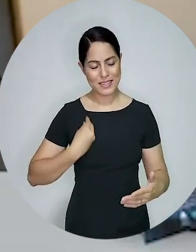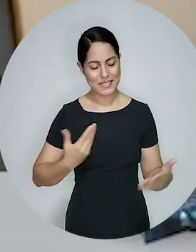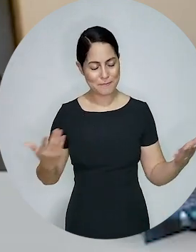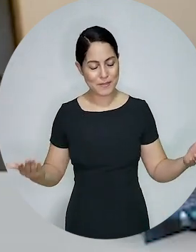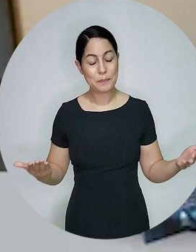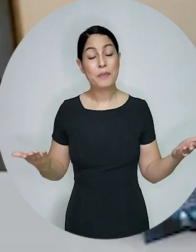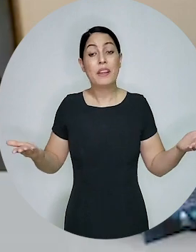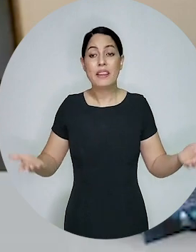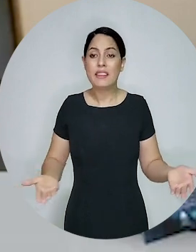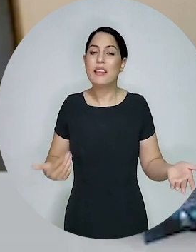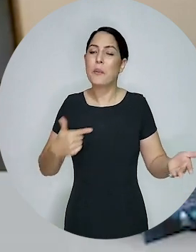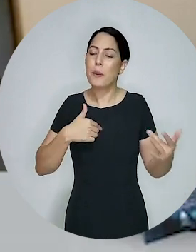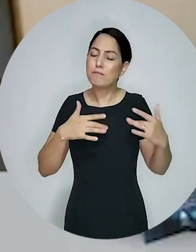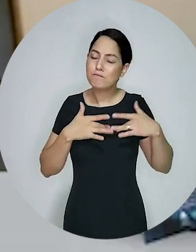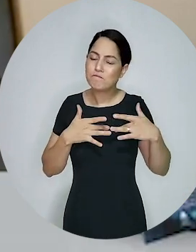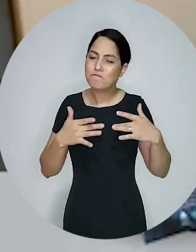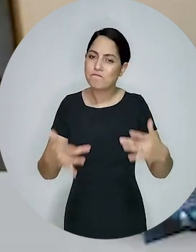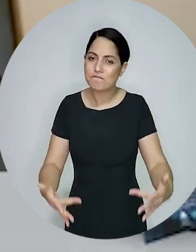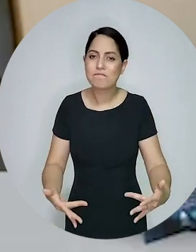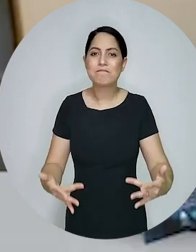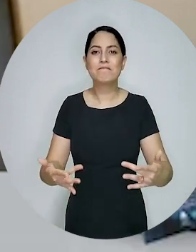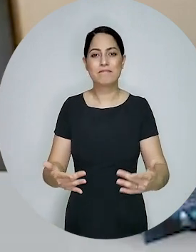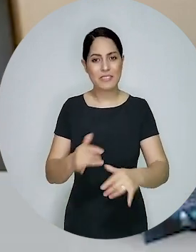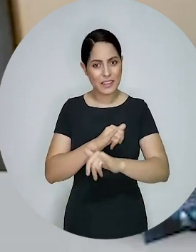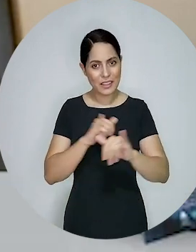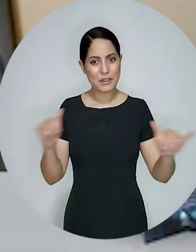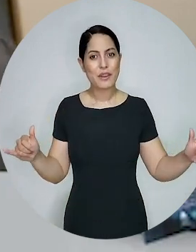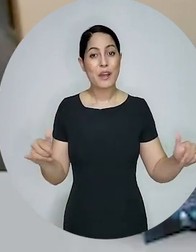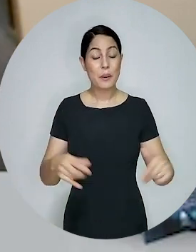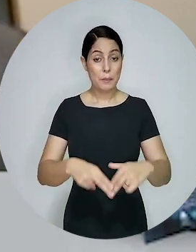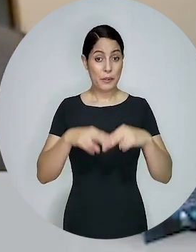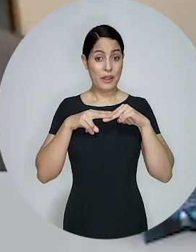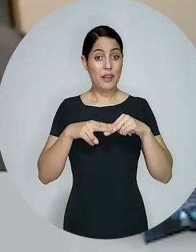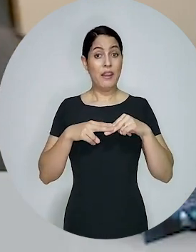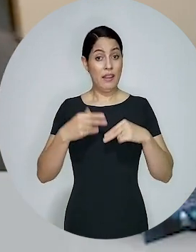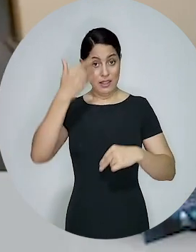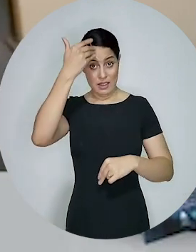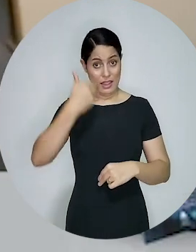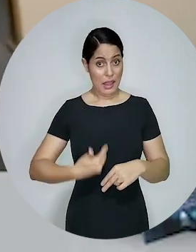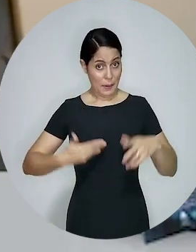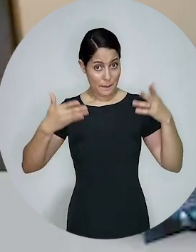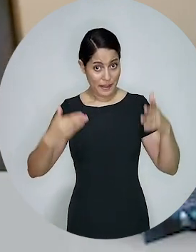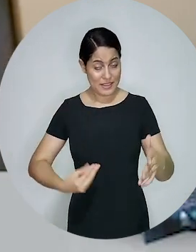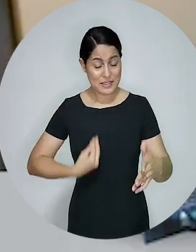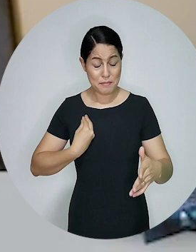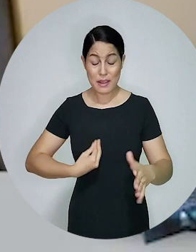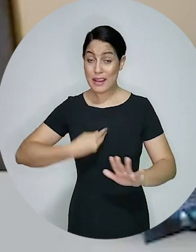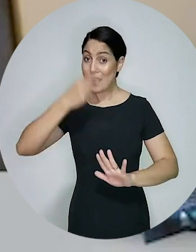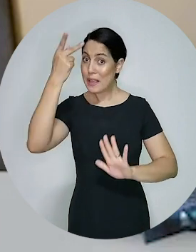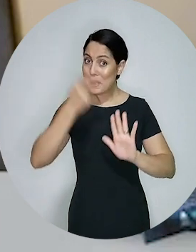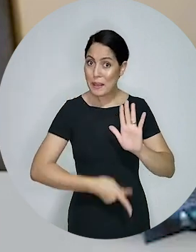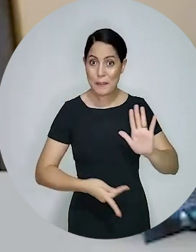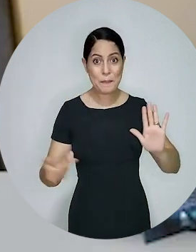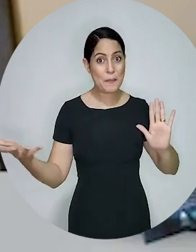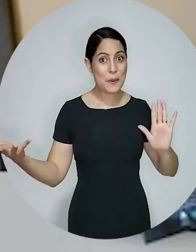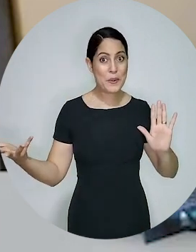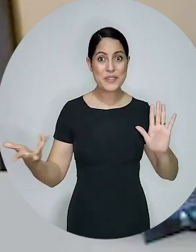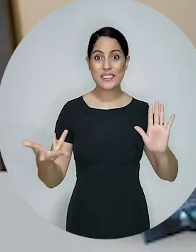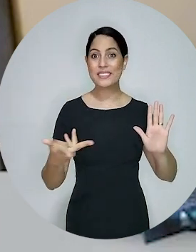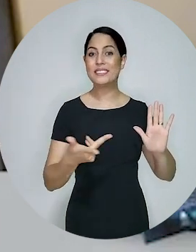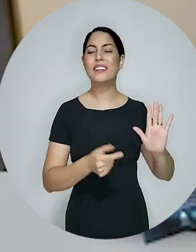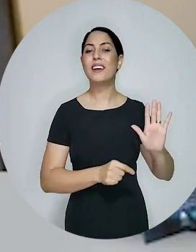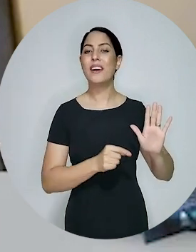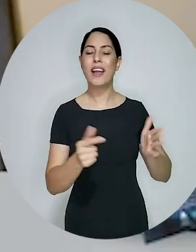fazer aqui um registro também da sua generosidade em ter permitido que eu participasse desse